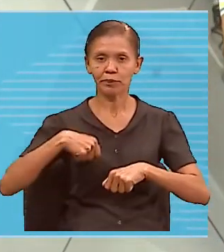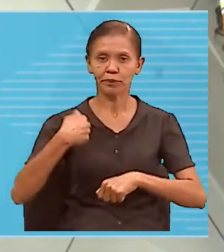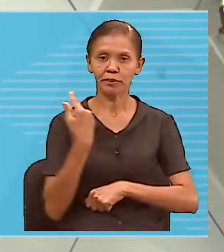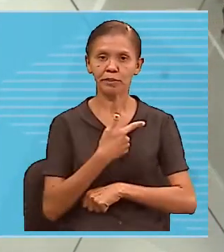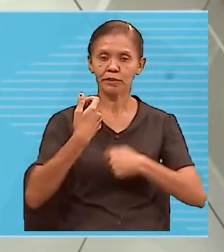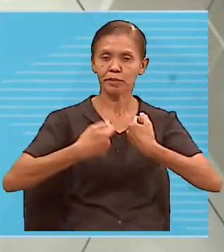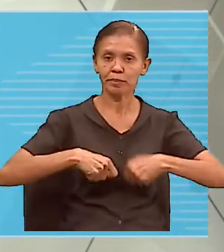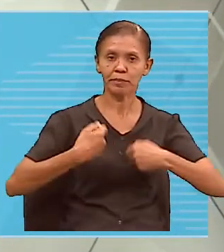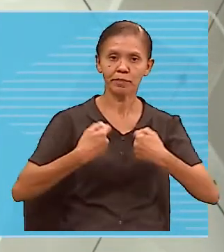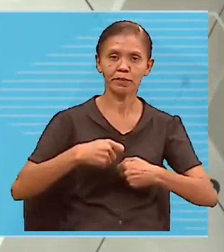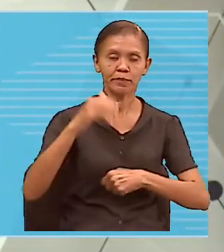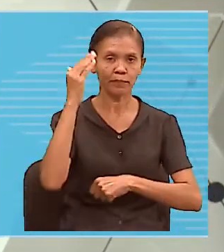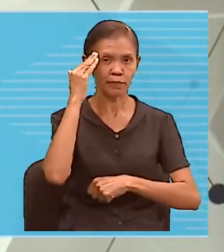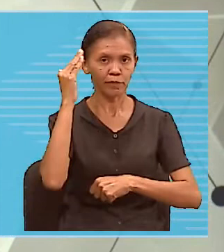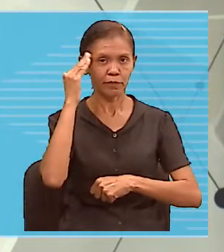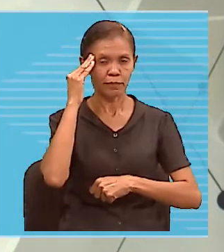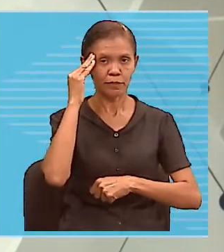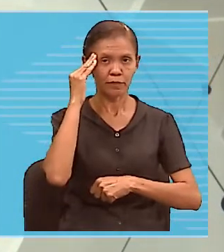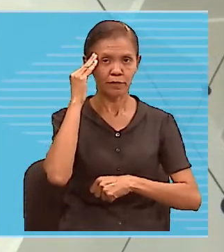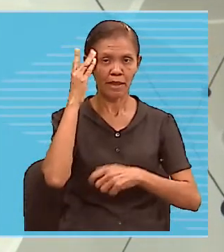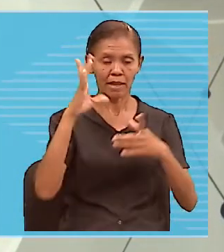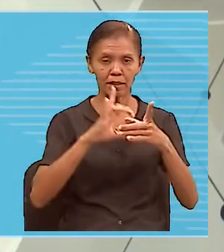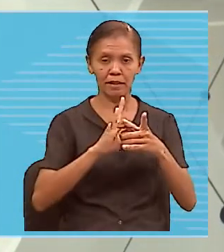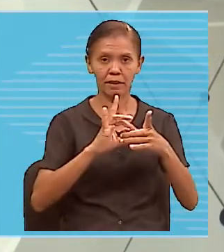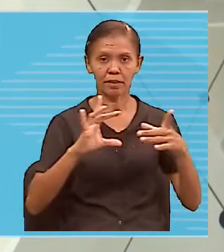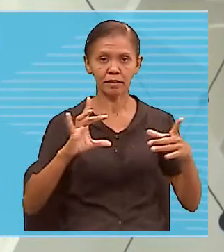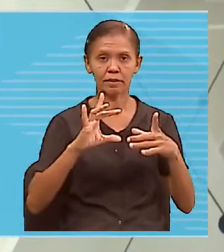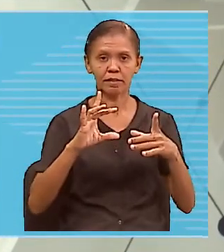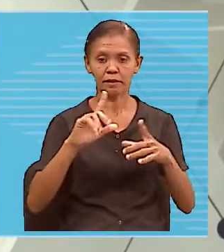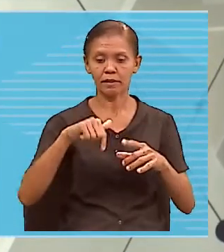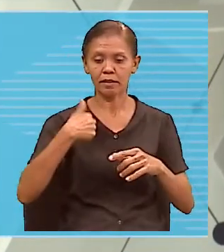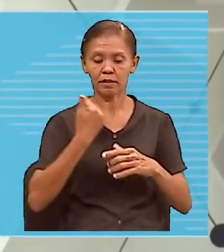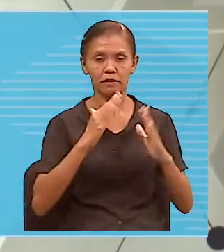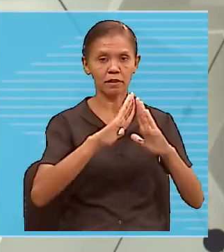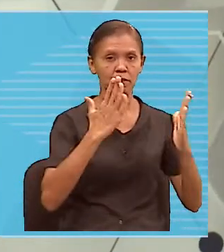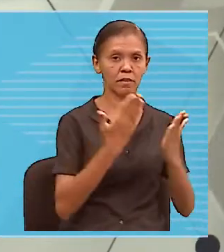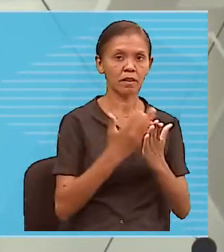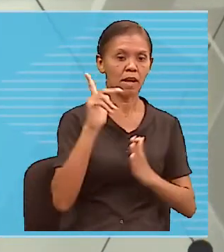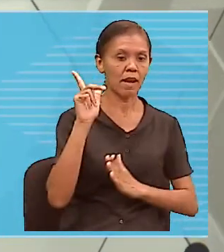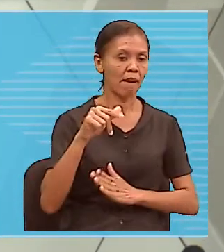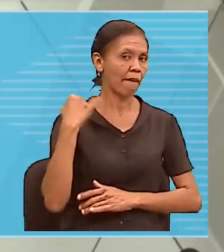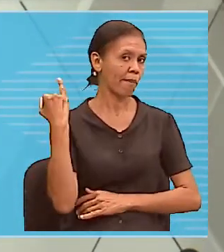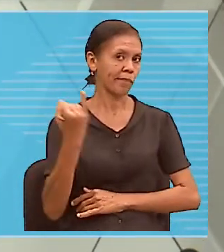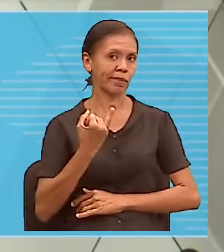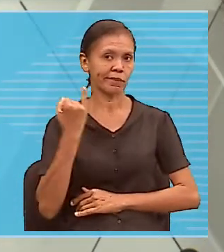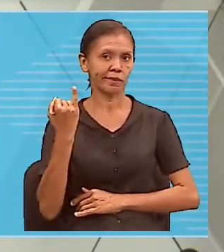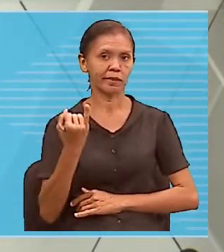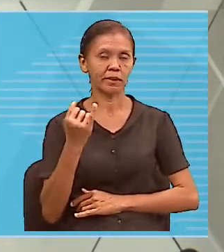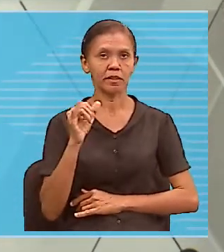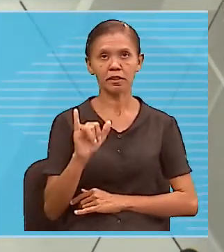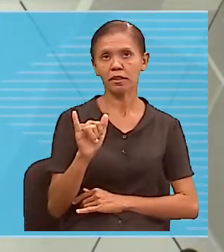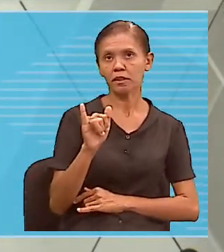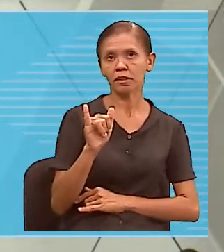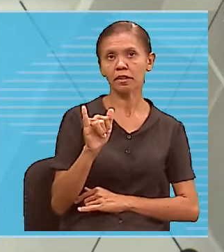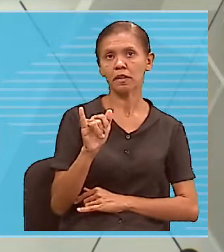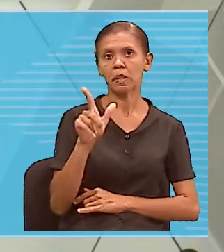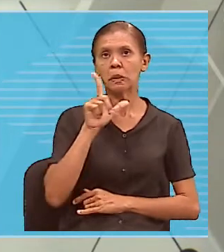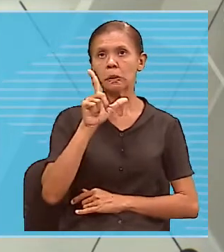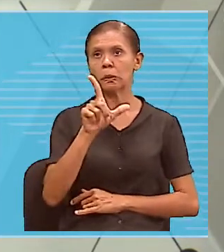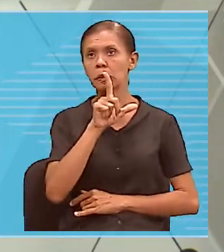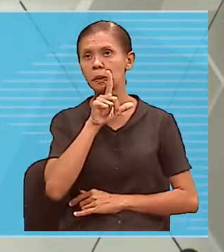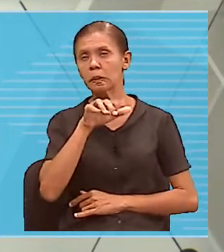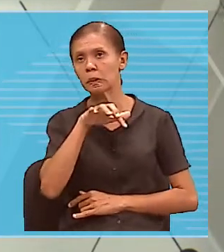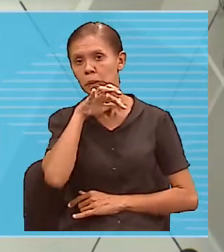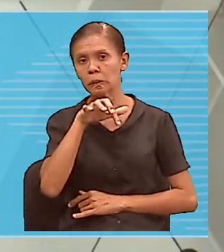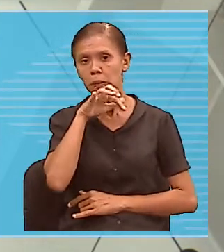entende? É tão tal que a democracia na nossa escola é essencial. Por exemplo, se o lanche não está adequado,